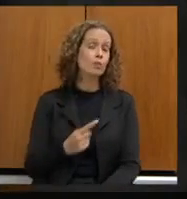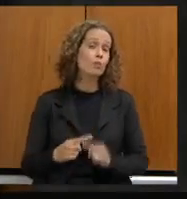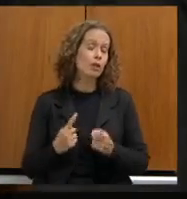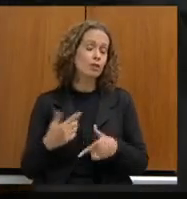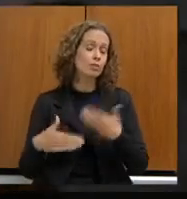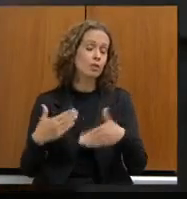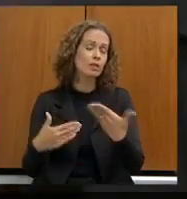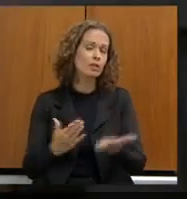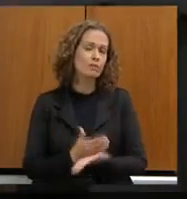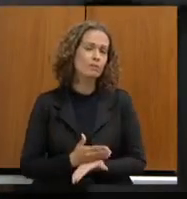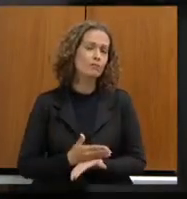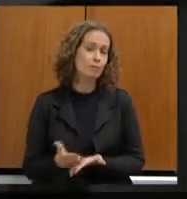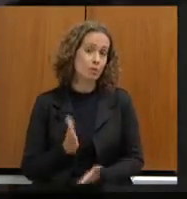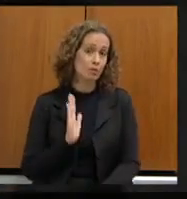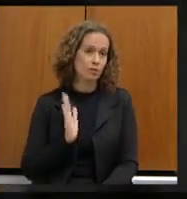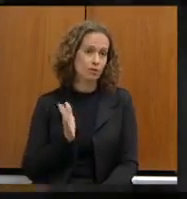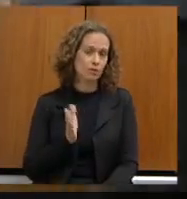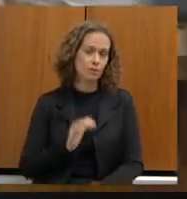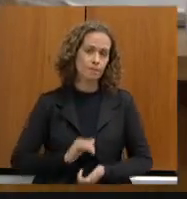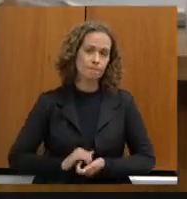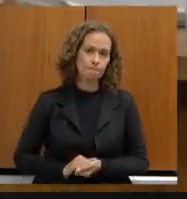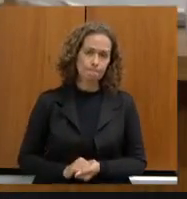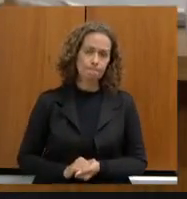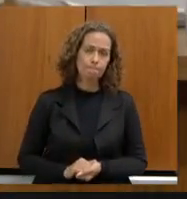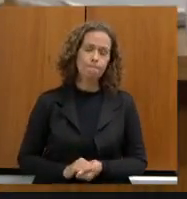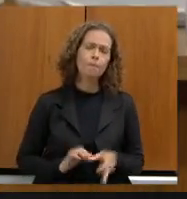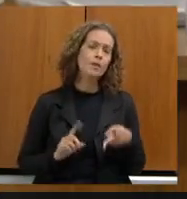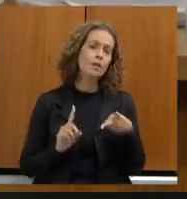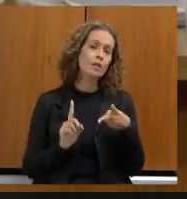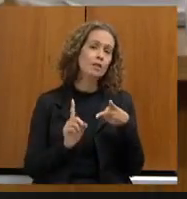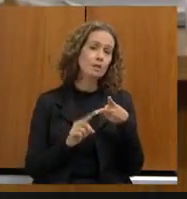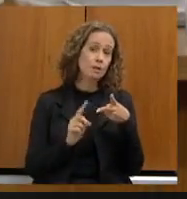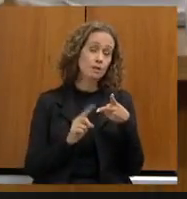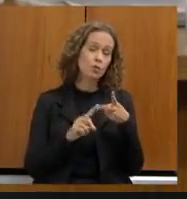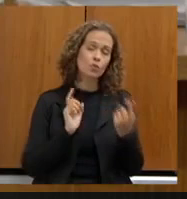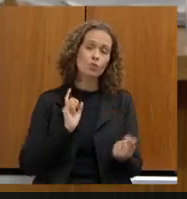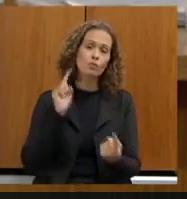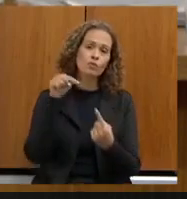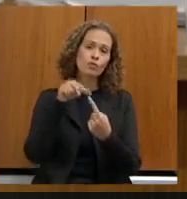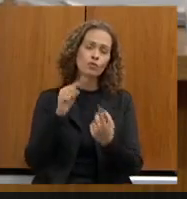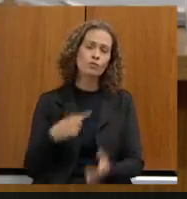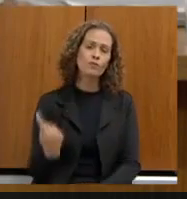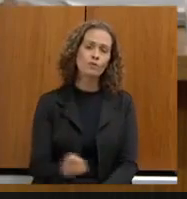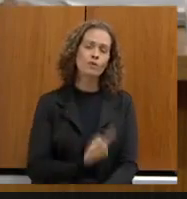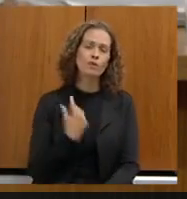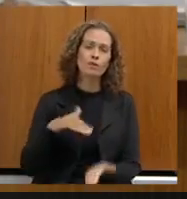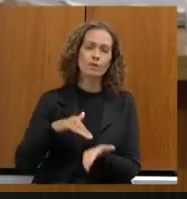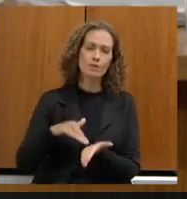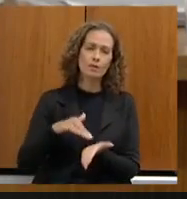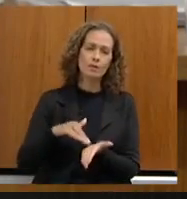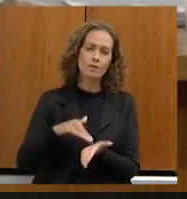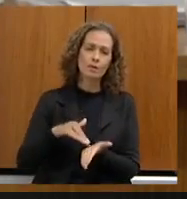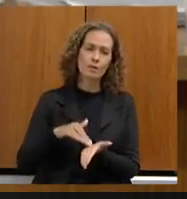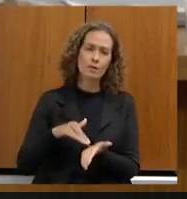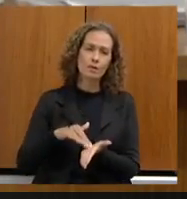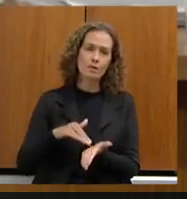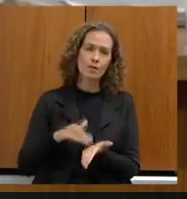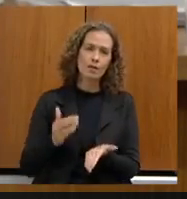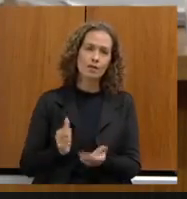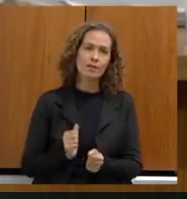começou e ele está em andamento a segunda o se a segunda missão na verdade nossa na secretaria e